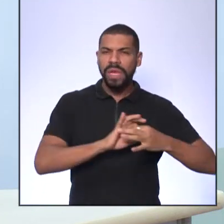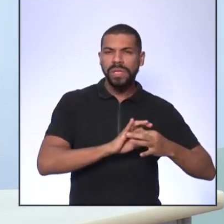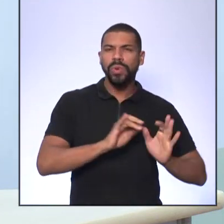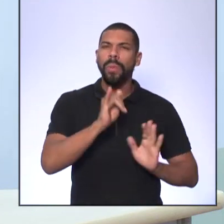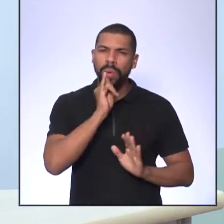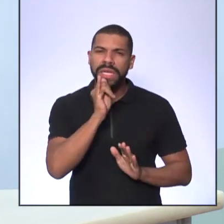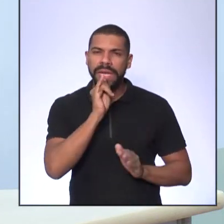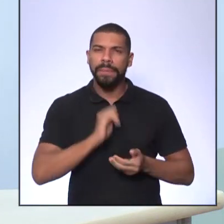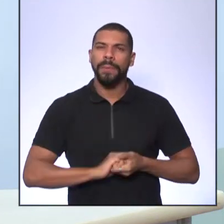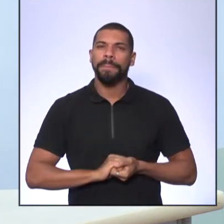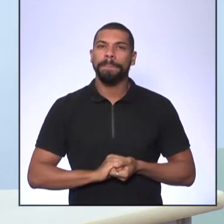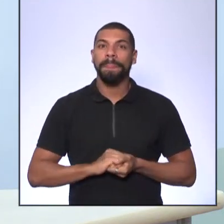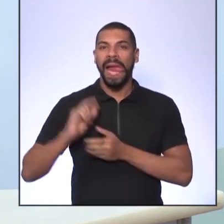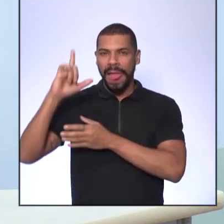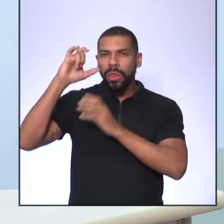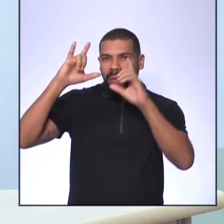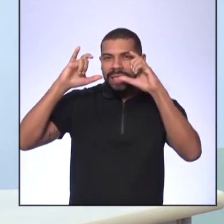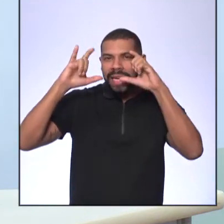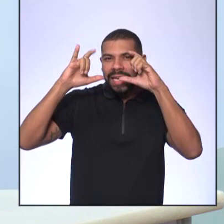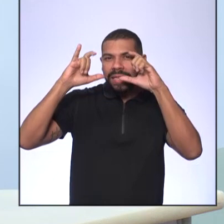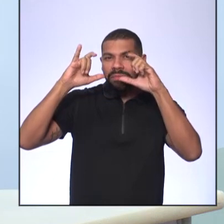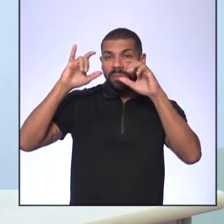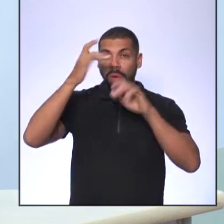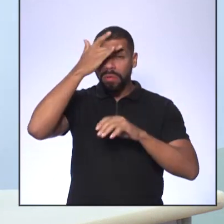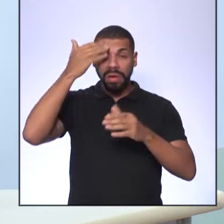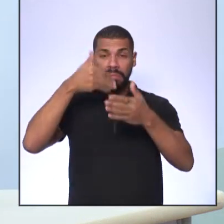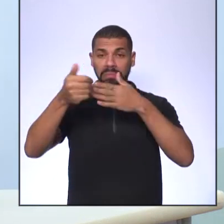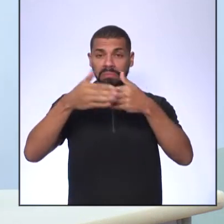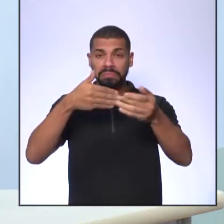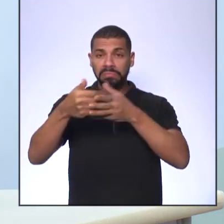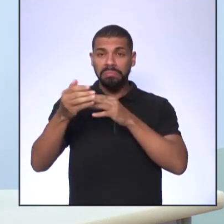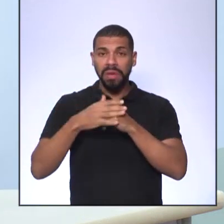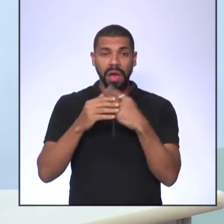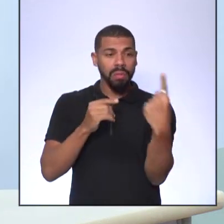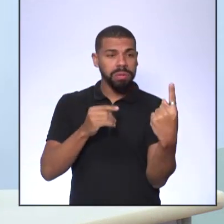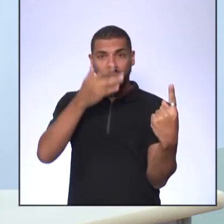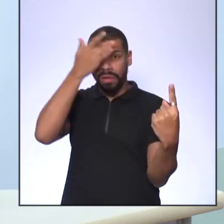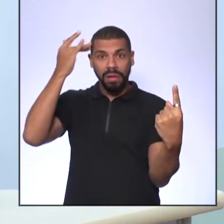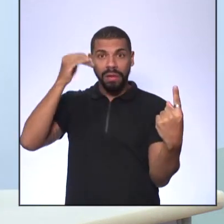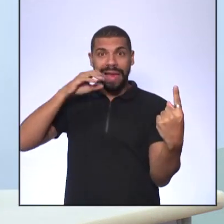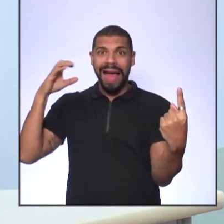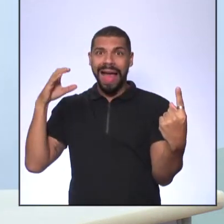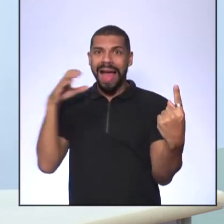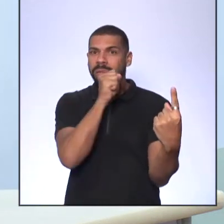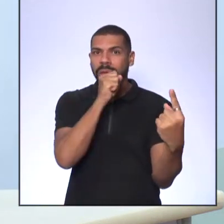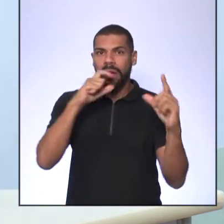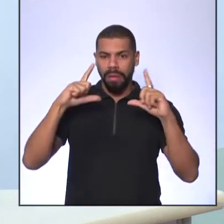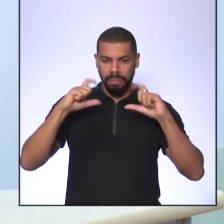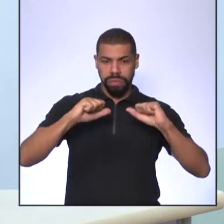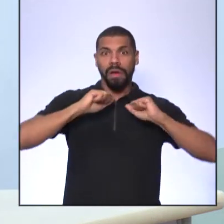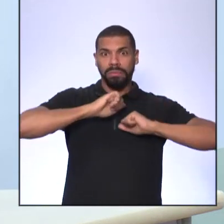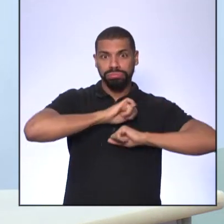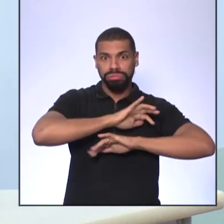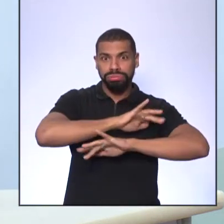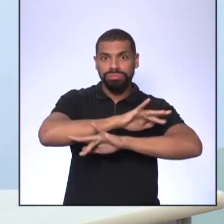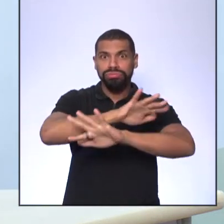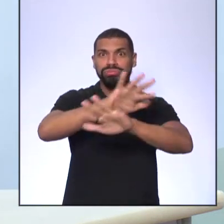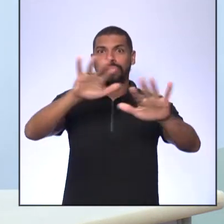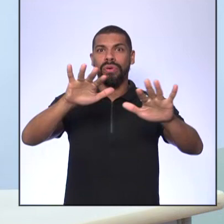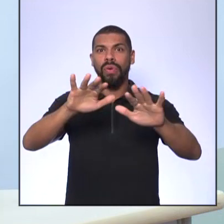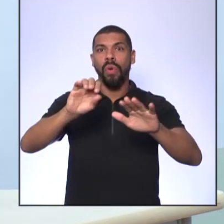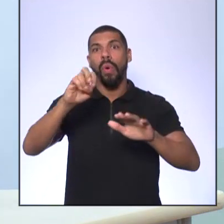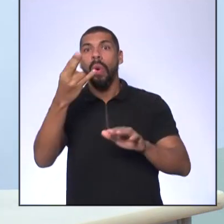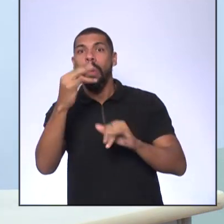exemplo, no Instagram, às vezes uma pessoa anônima viraliza em segundos, faz uma postagem e viraliza. Um